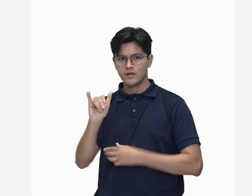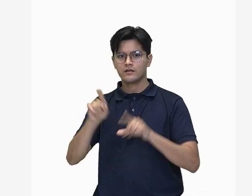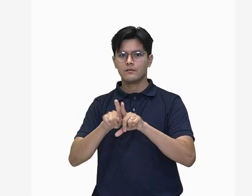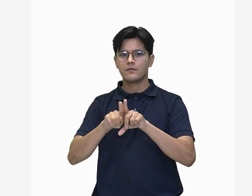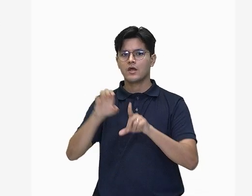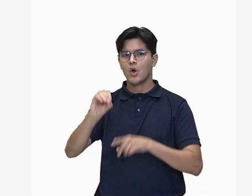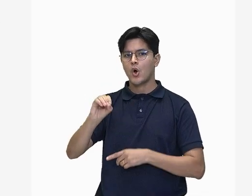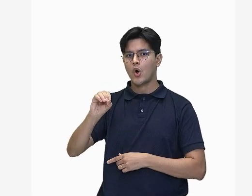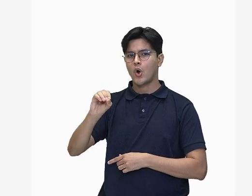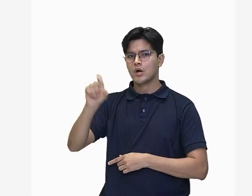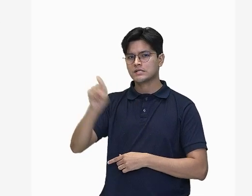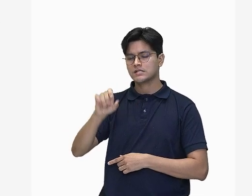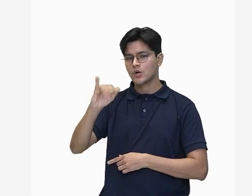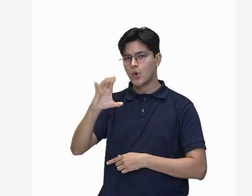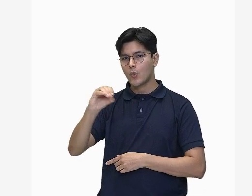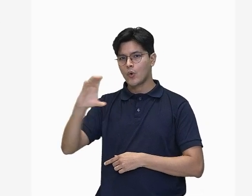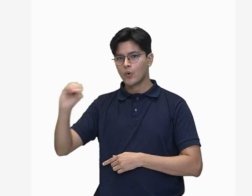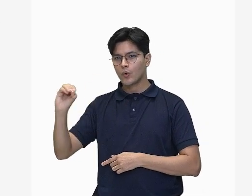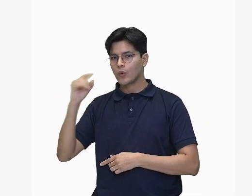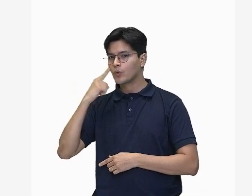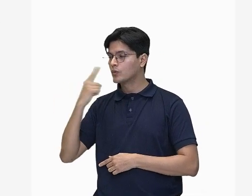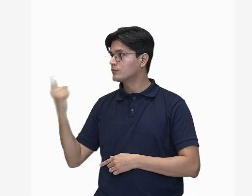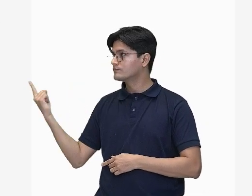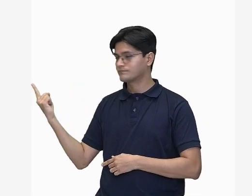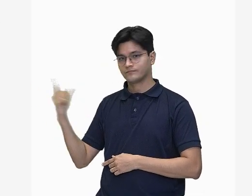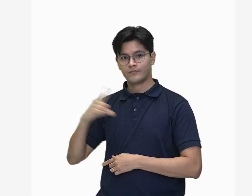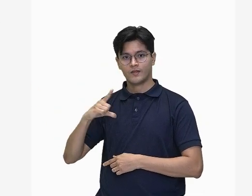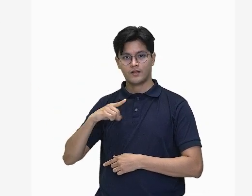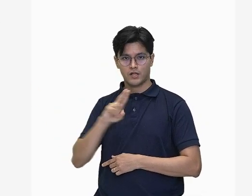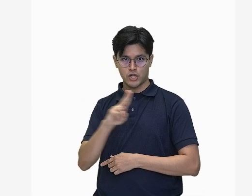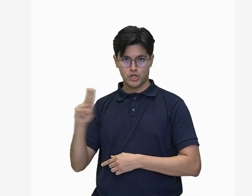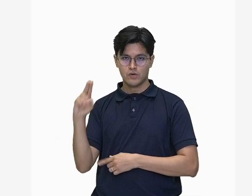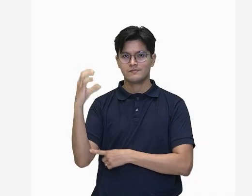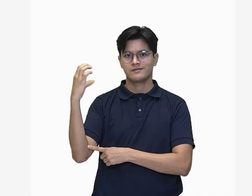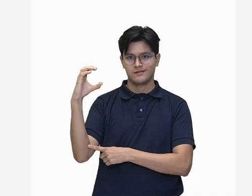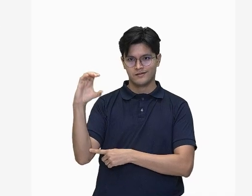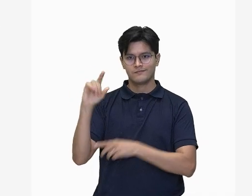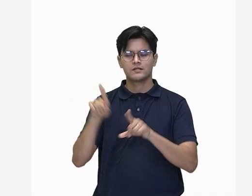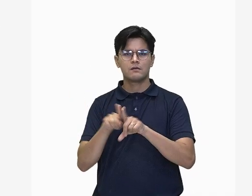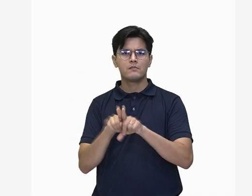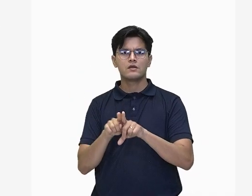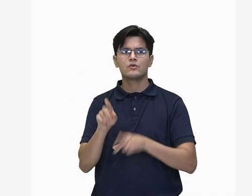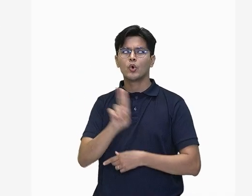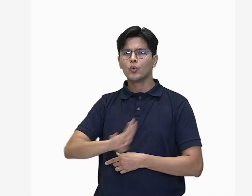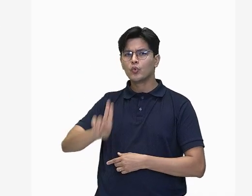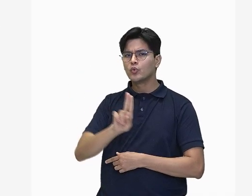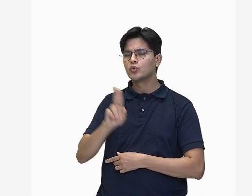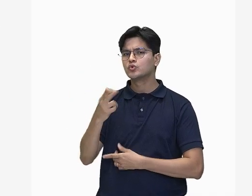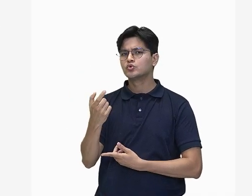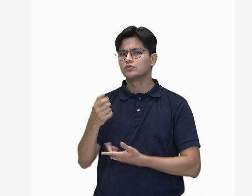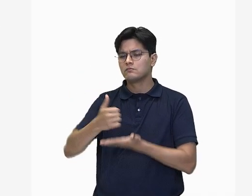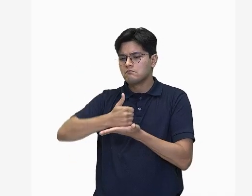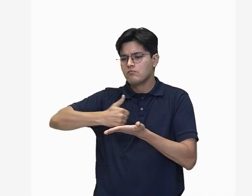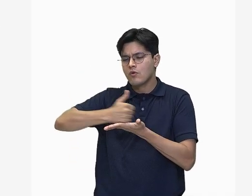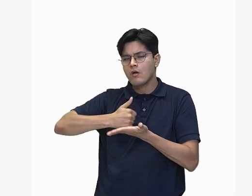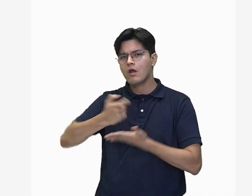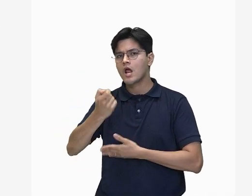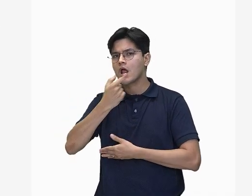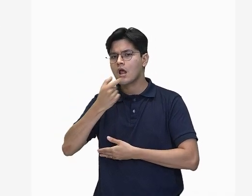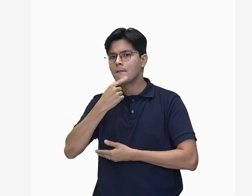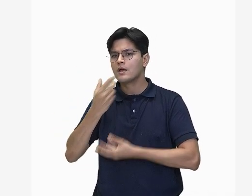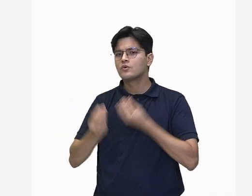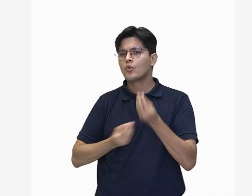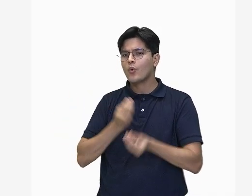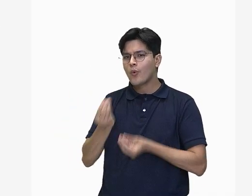científico aí dessa planta, onde a gente utiliza os frutos. E o uso fitoterápico é para prevenção de infecções